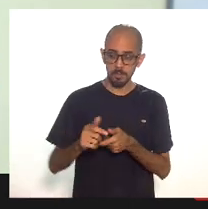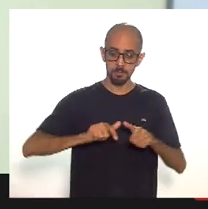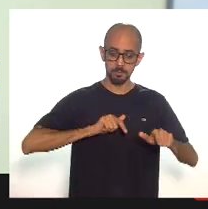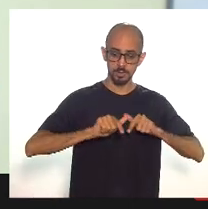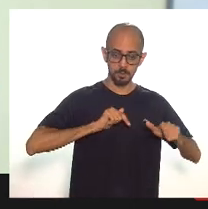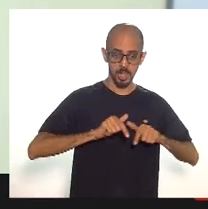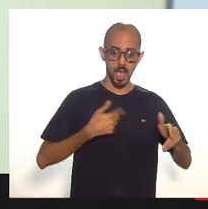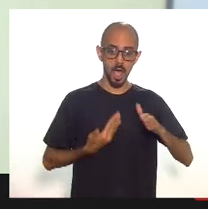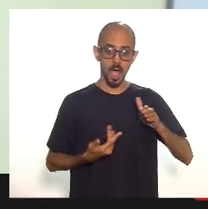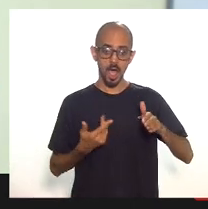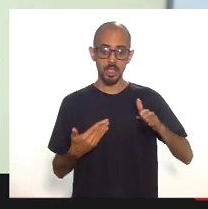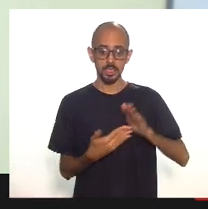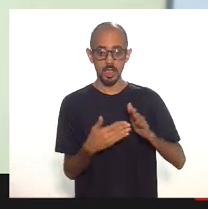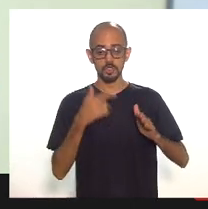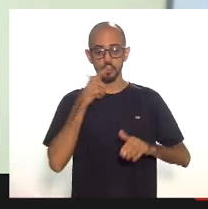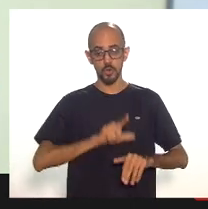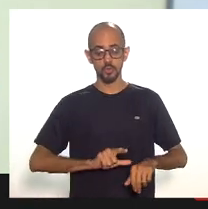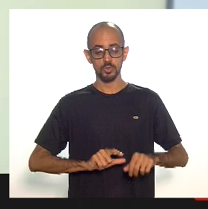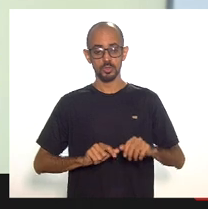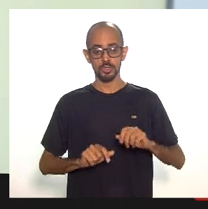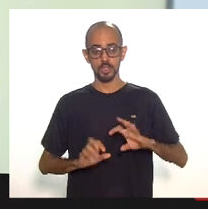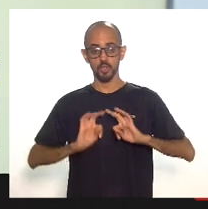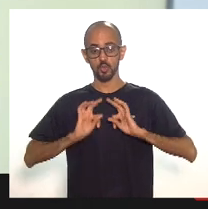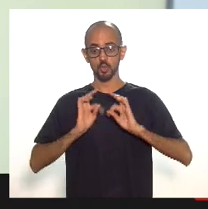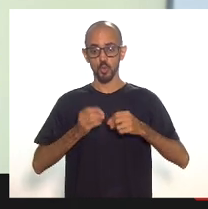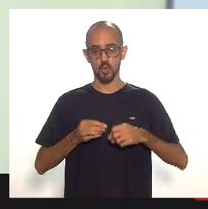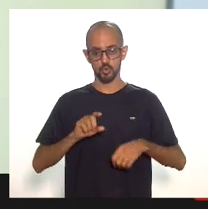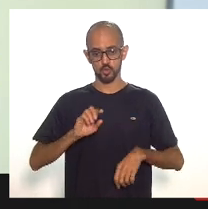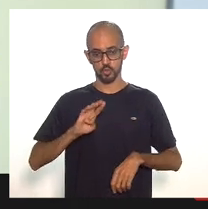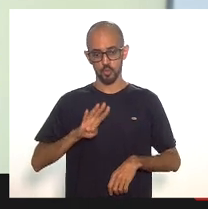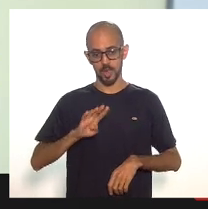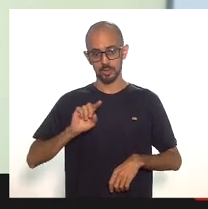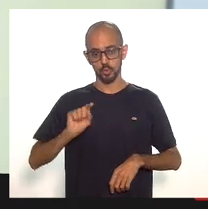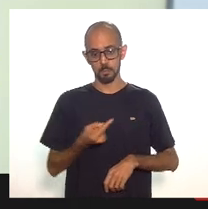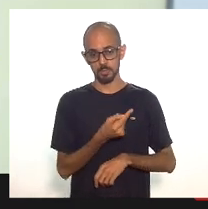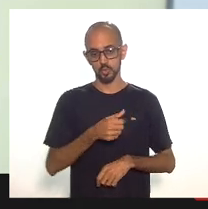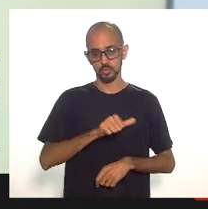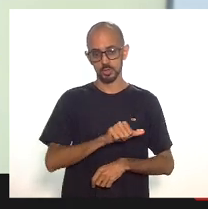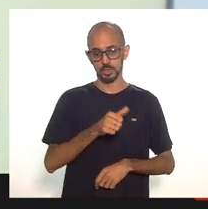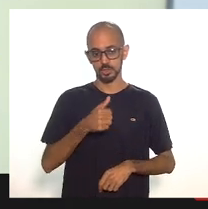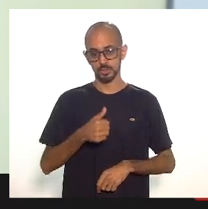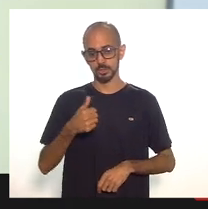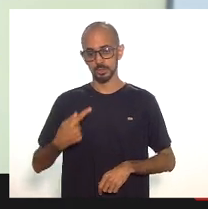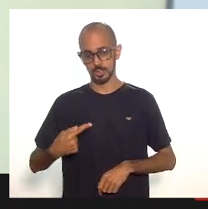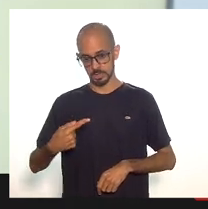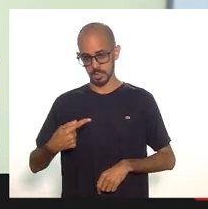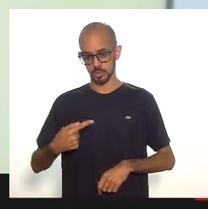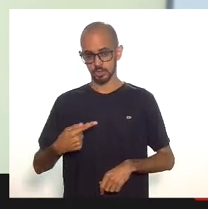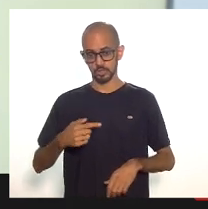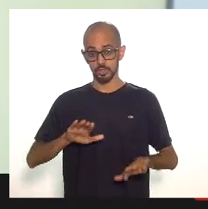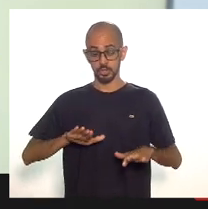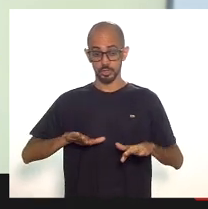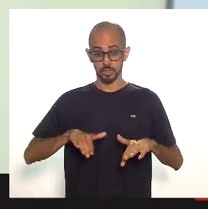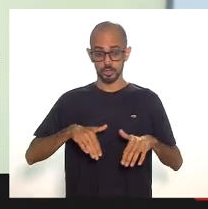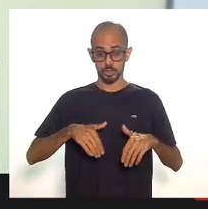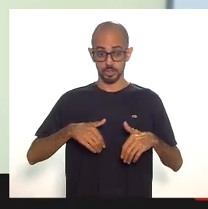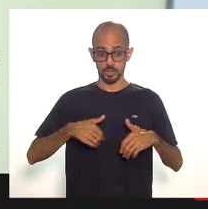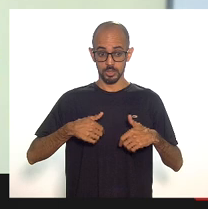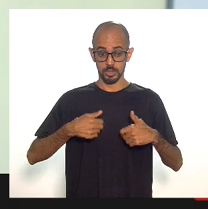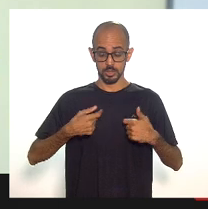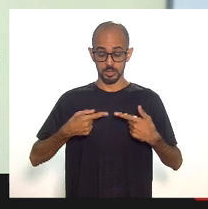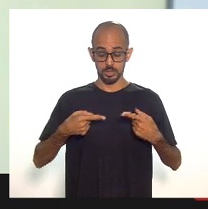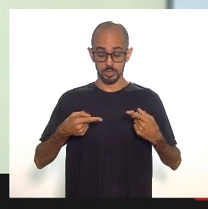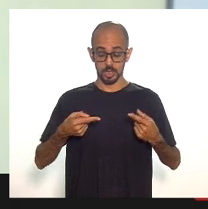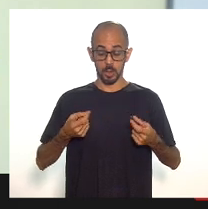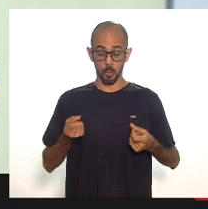gente consiga completar os 4.117. E a proporção